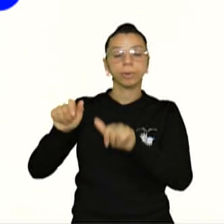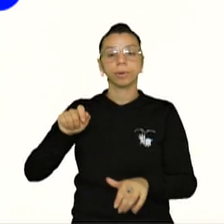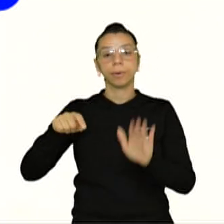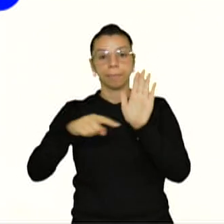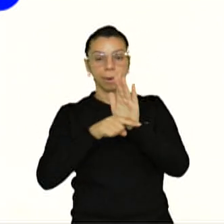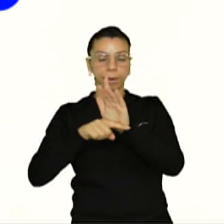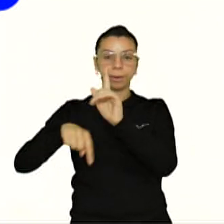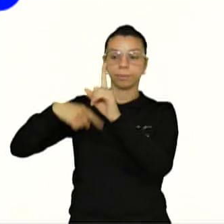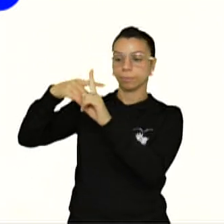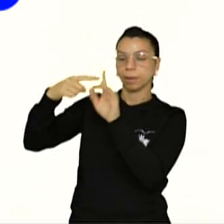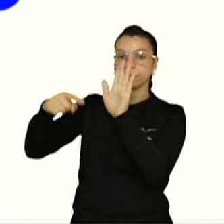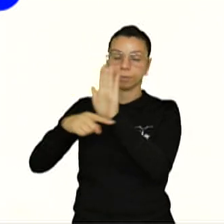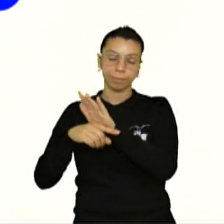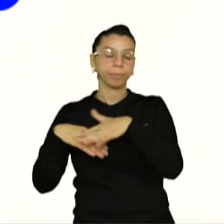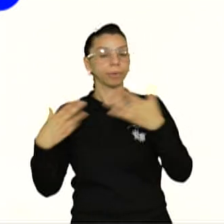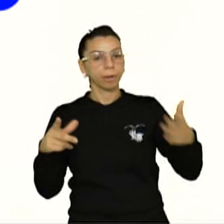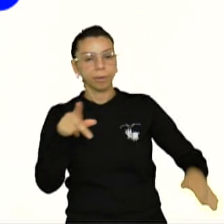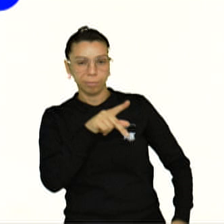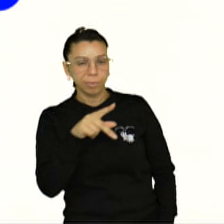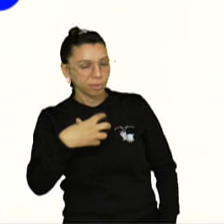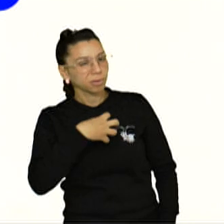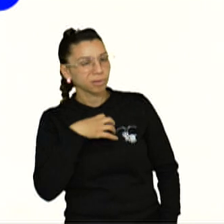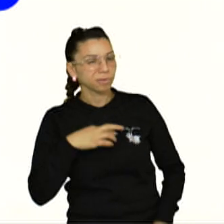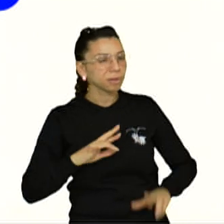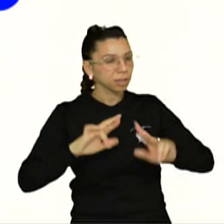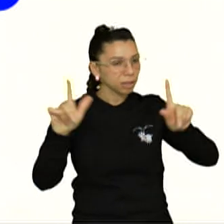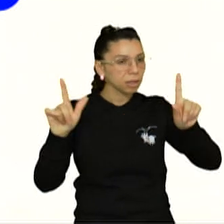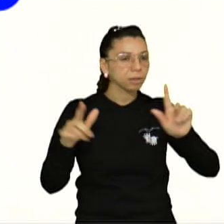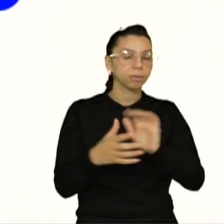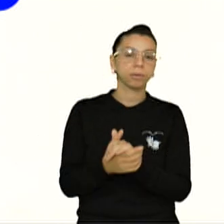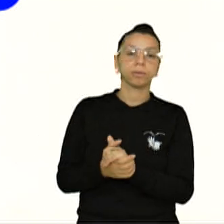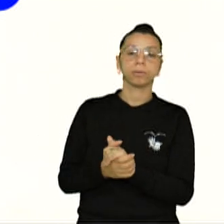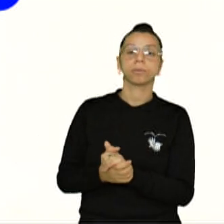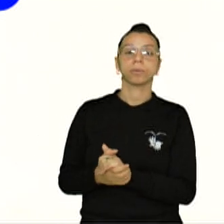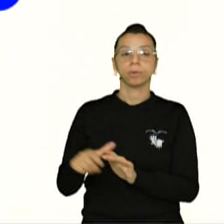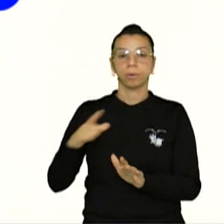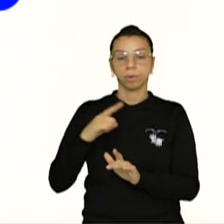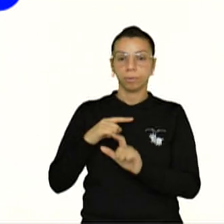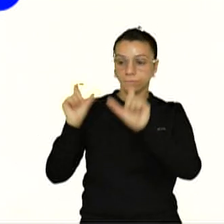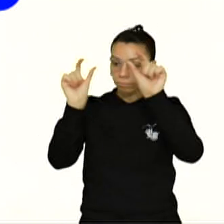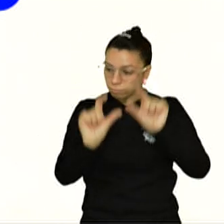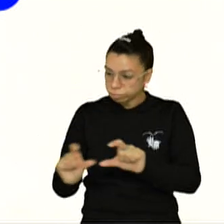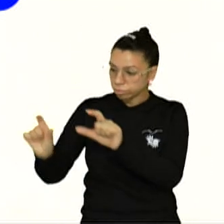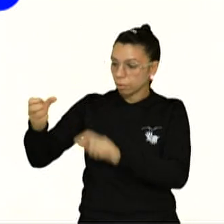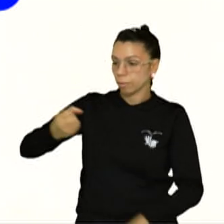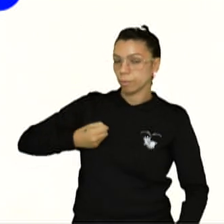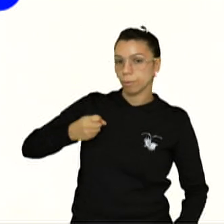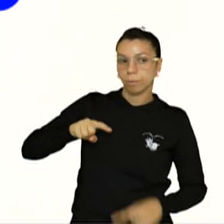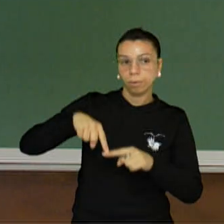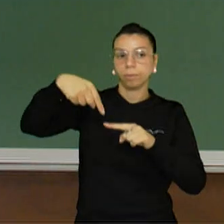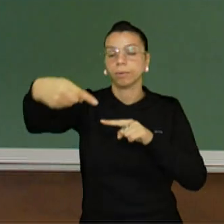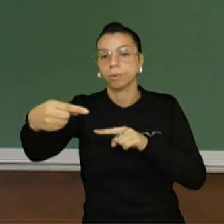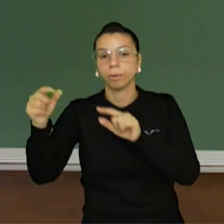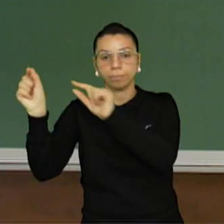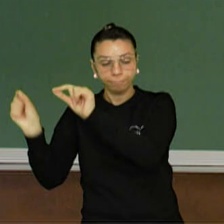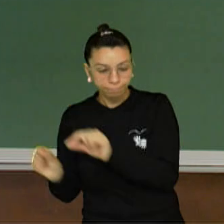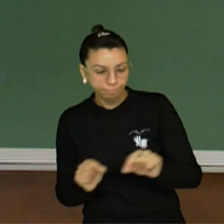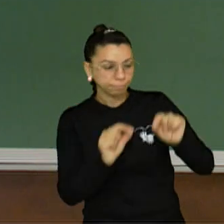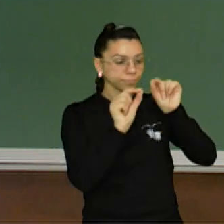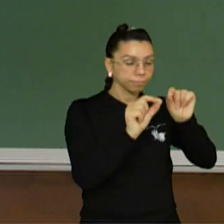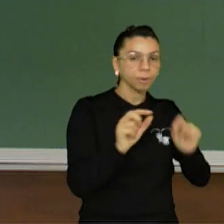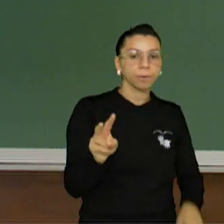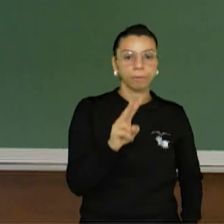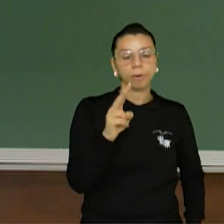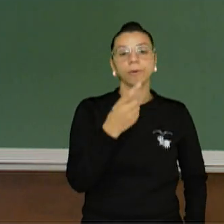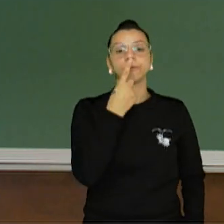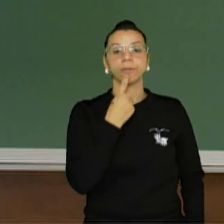claro que às vezes tem professor que faz de maneira diferente, Ele coloca os números aqui e depois ele coloca os valores aqui